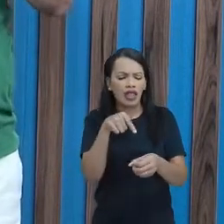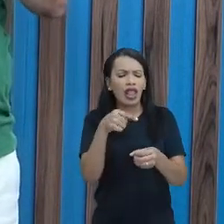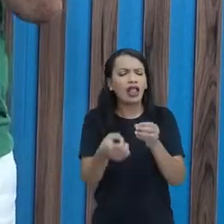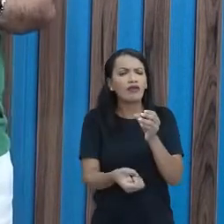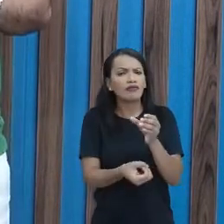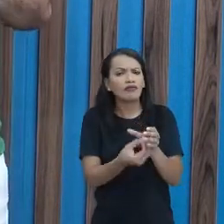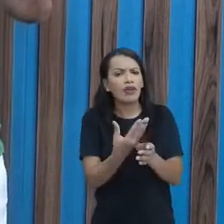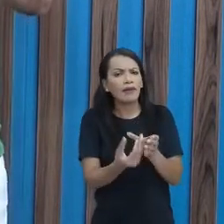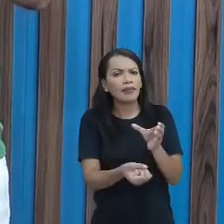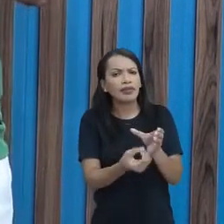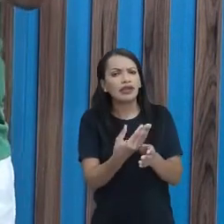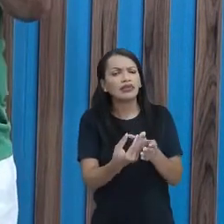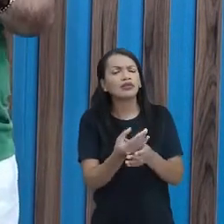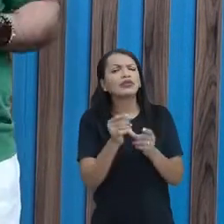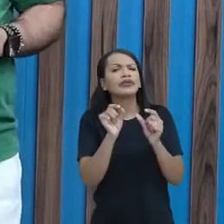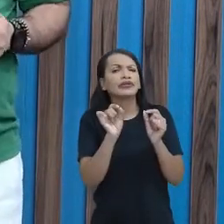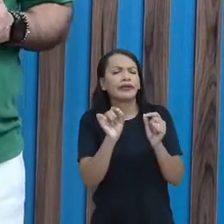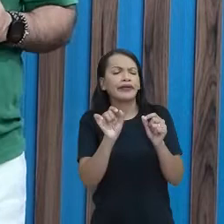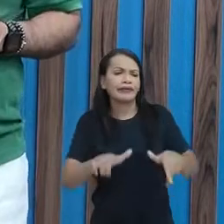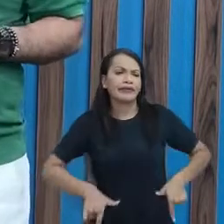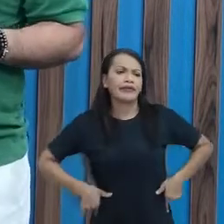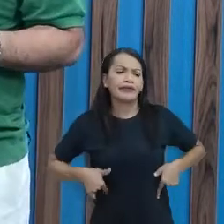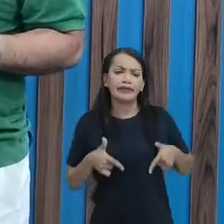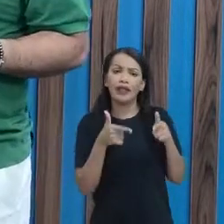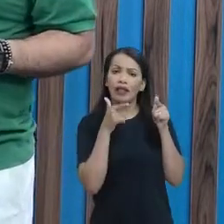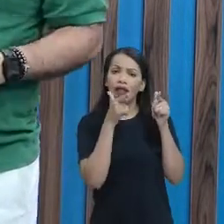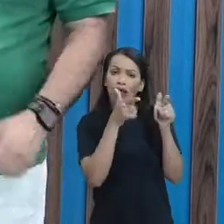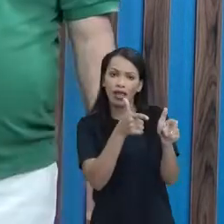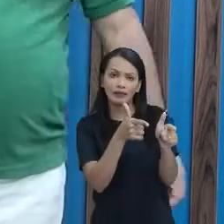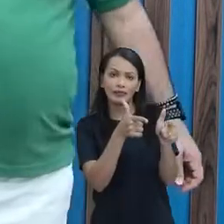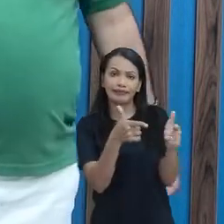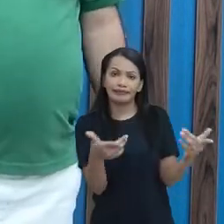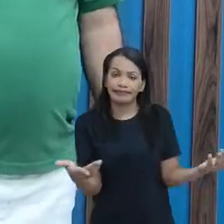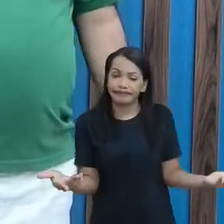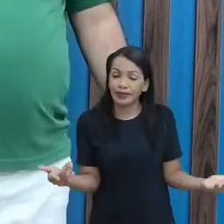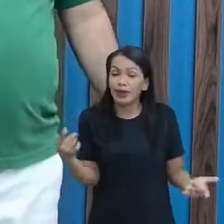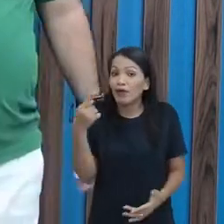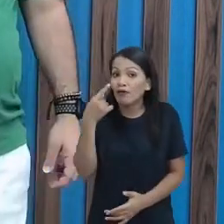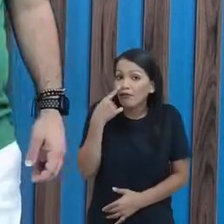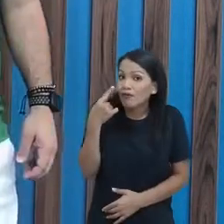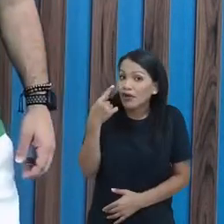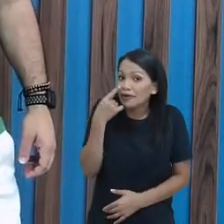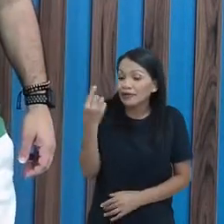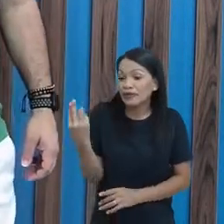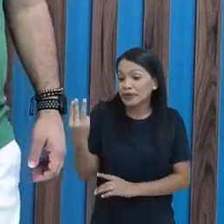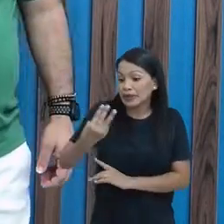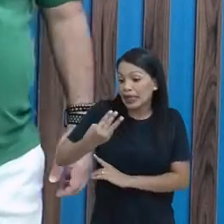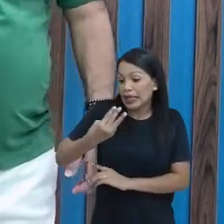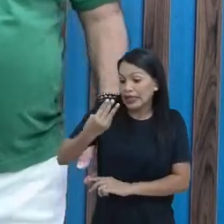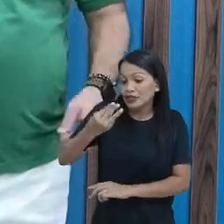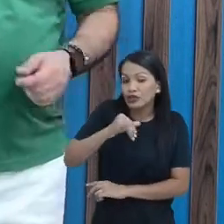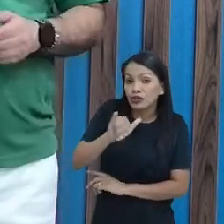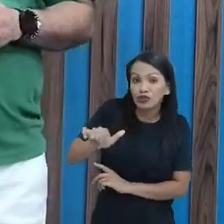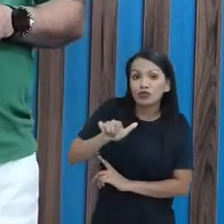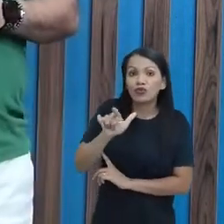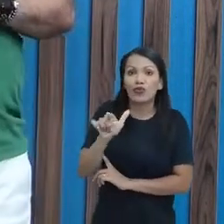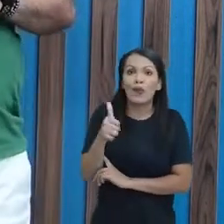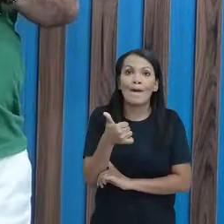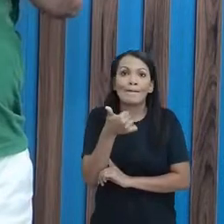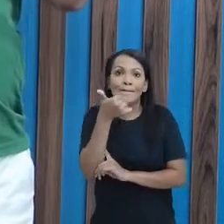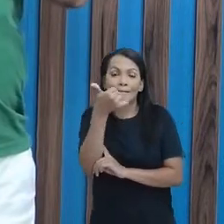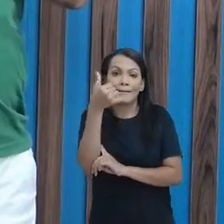gente vai ter essa operação nesse sentido. Aí vejam, em 3 de julho de 1941,